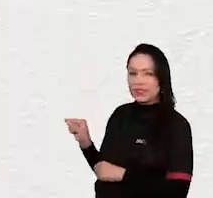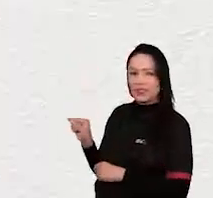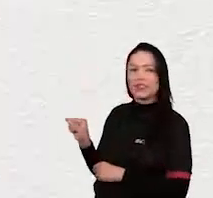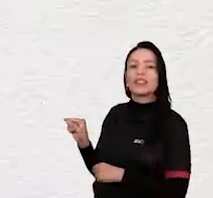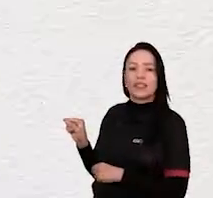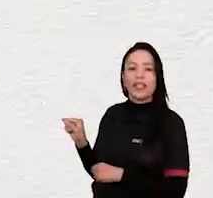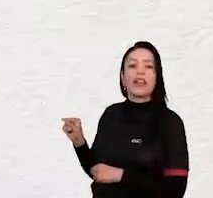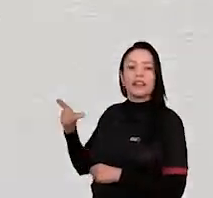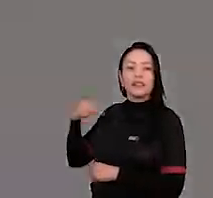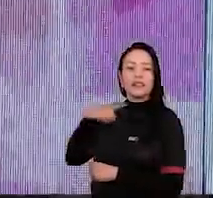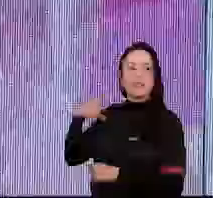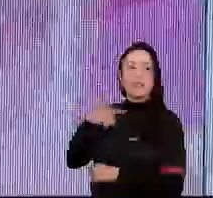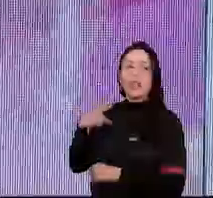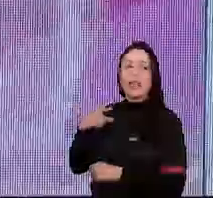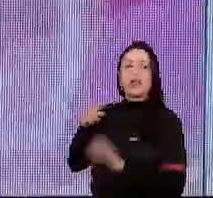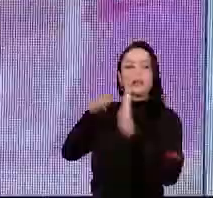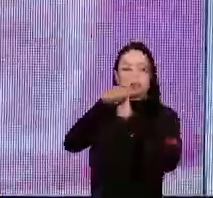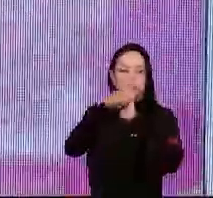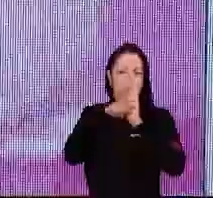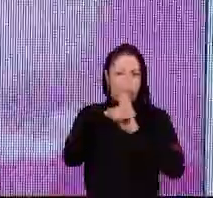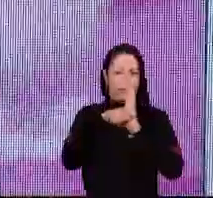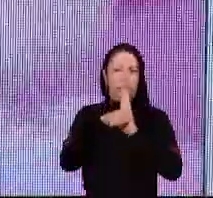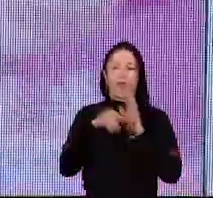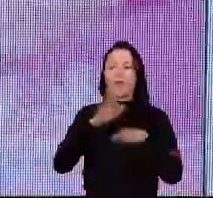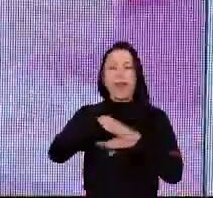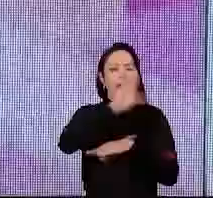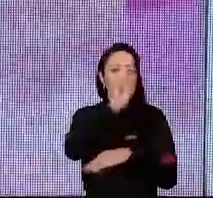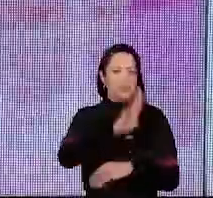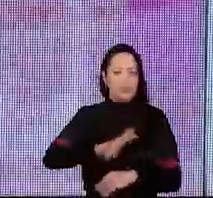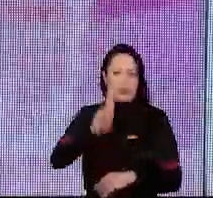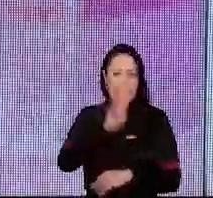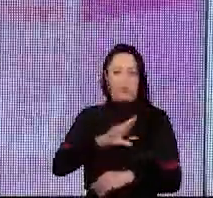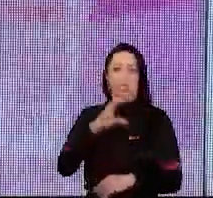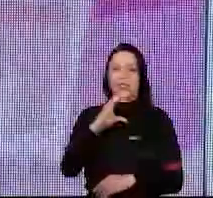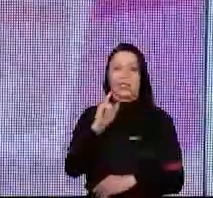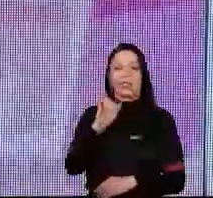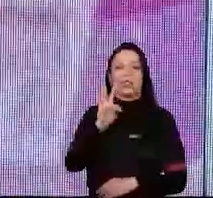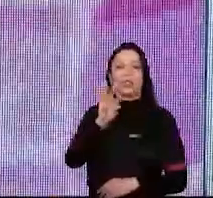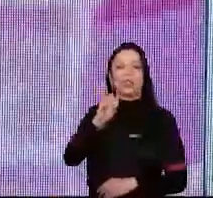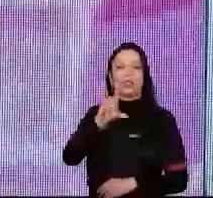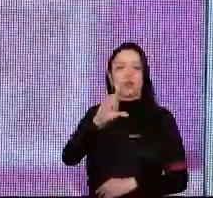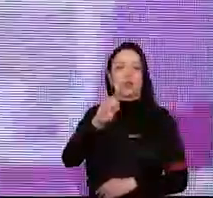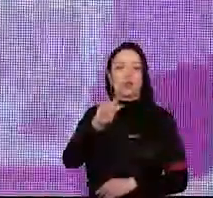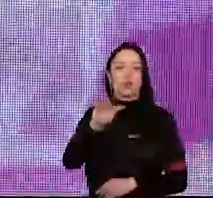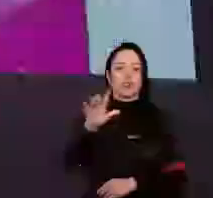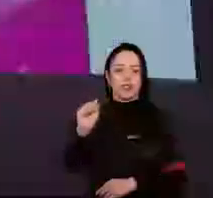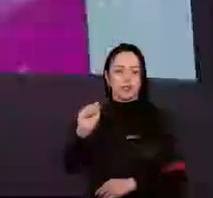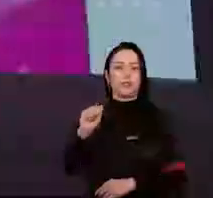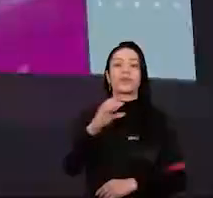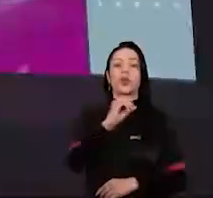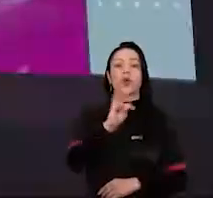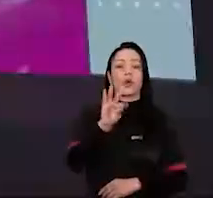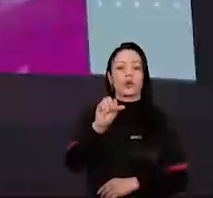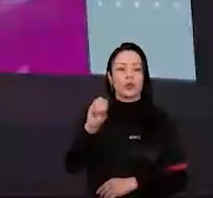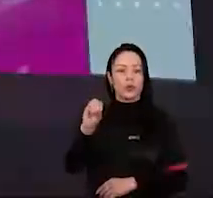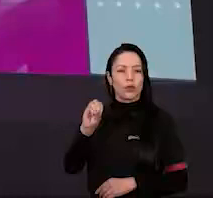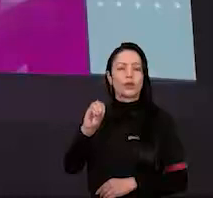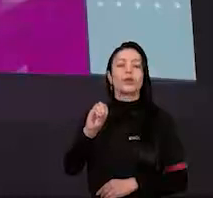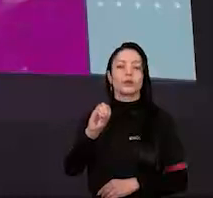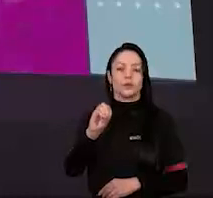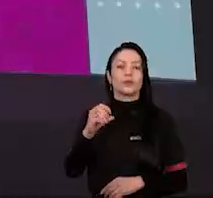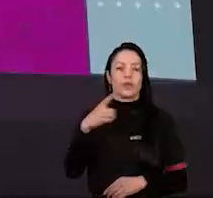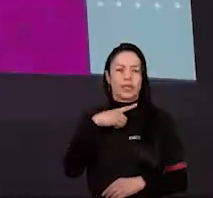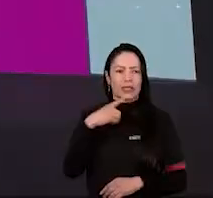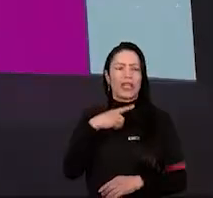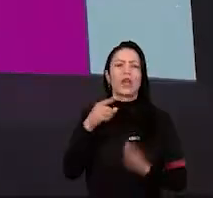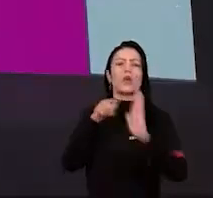Existe, na verdade, a otoscopia convencional, né? A citologia, a otoendoscopia, e a gente vai discutir isso bastante,